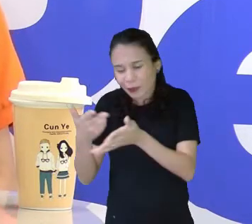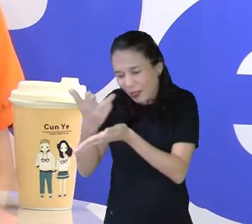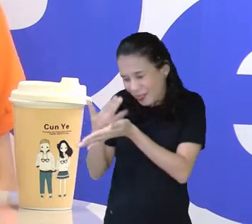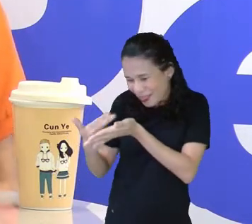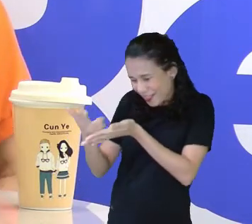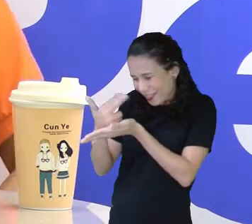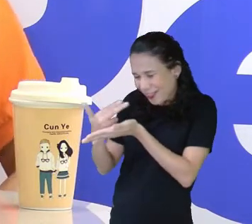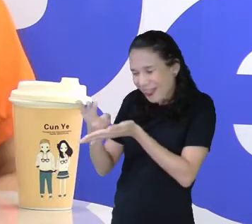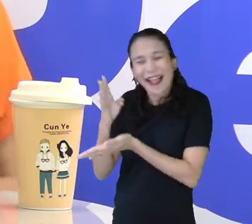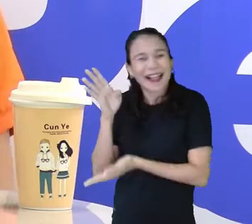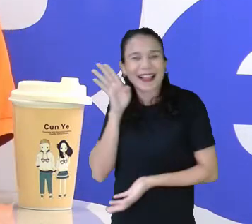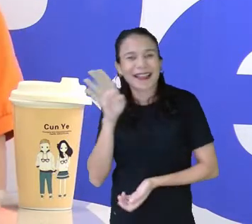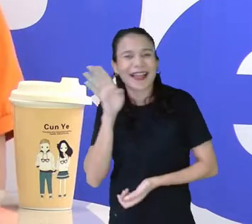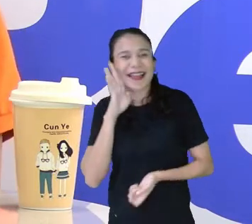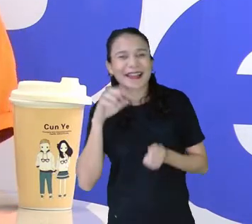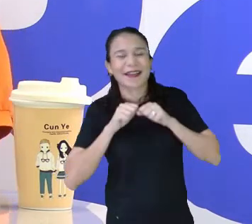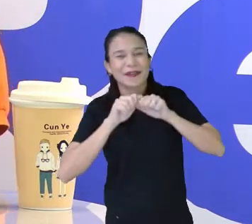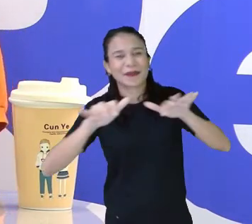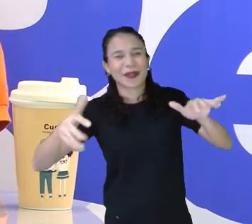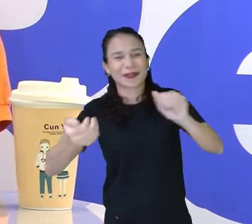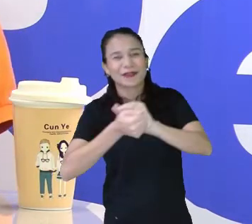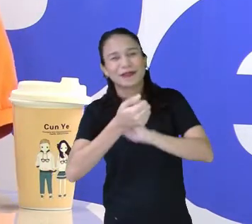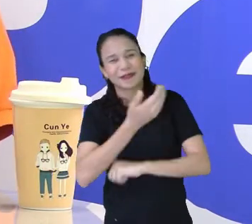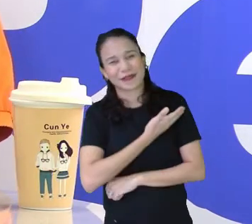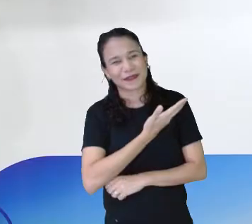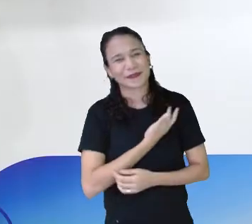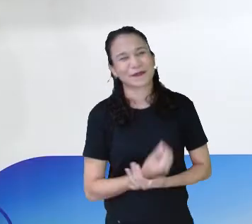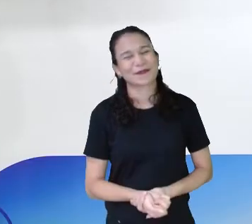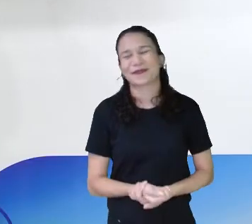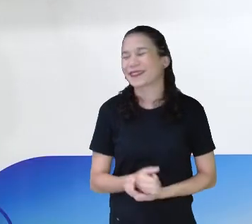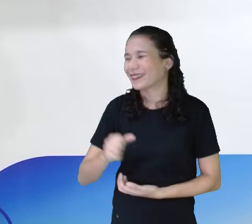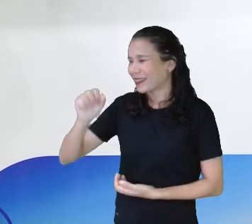bem legal e compartilha com seus colegas. É isso